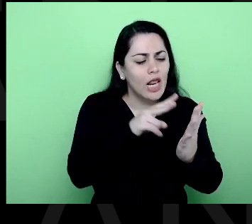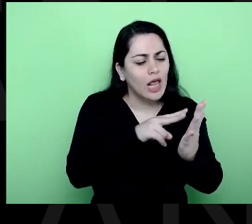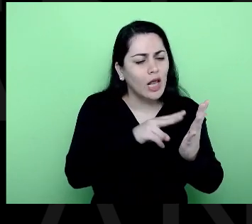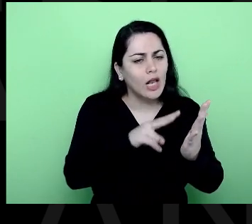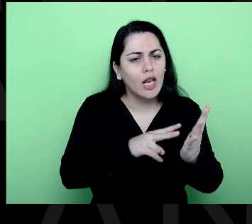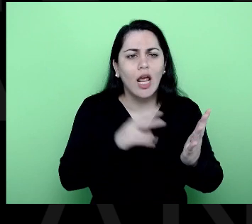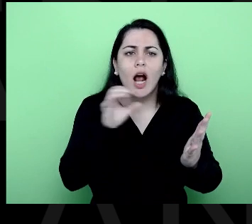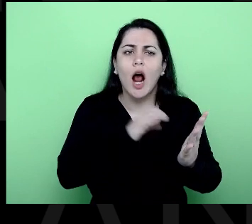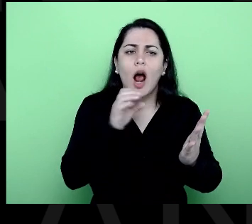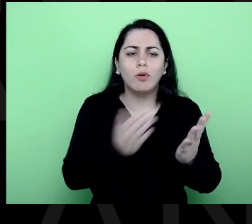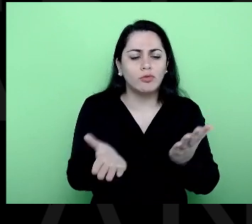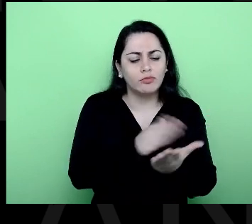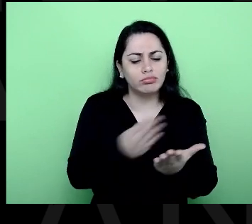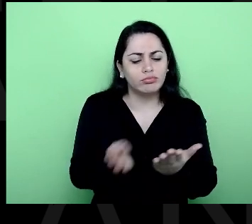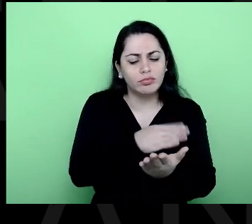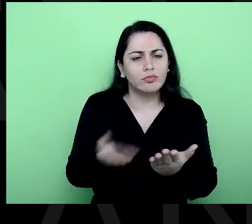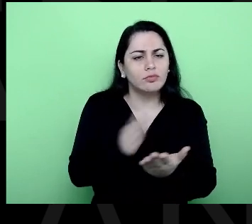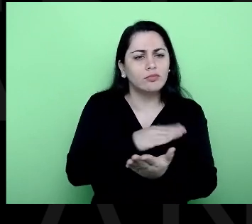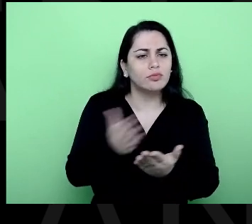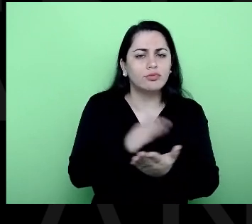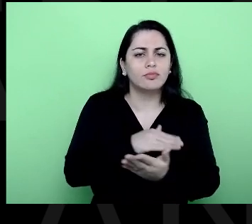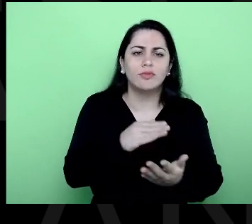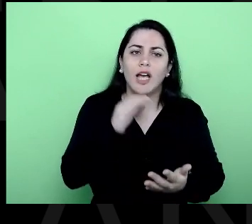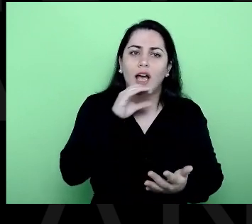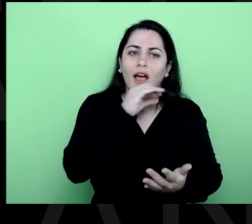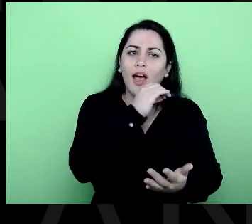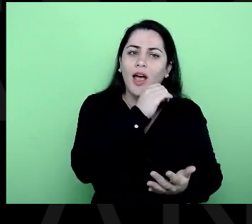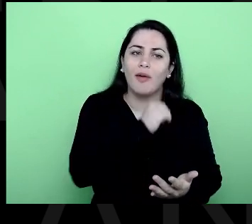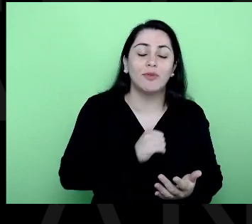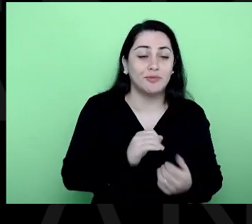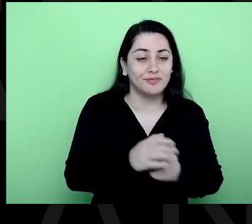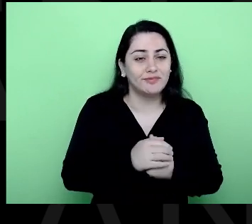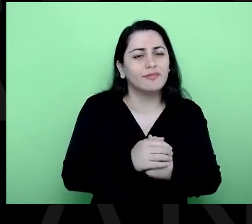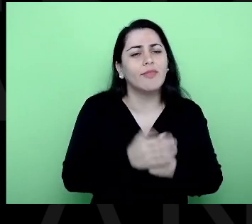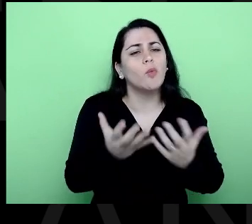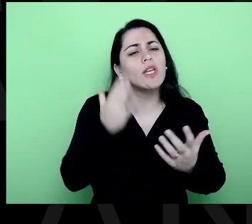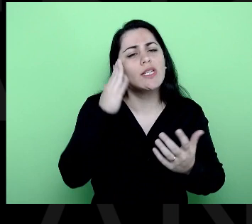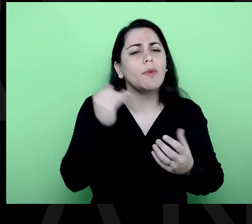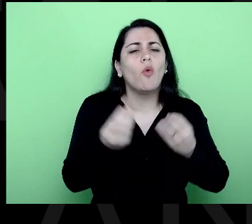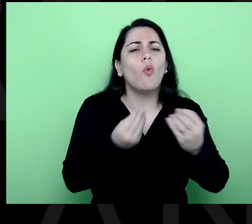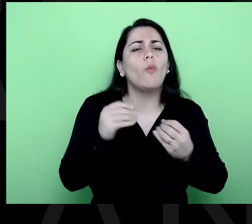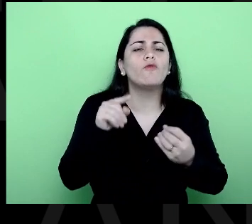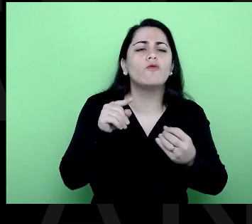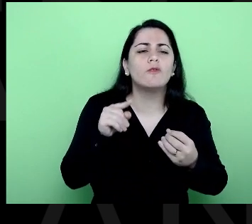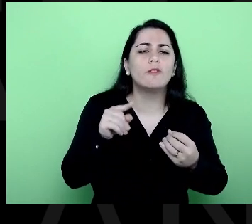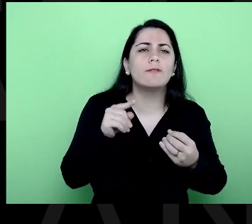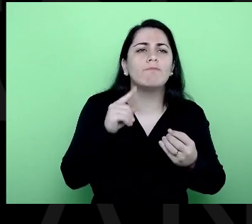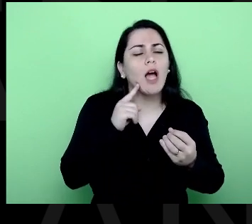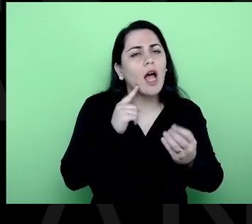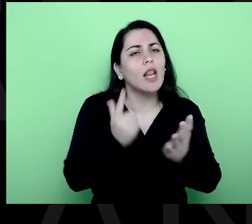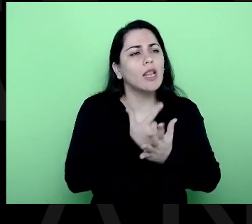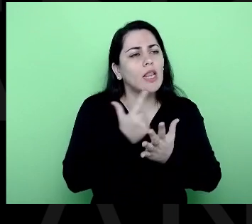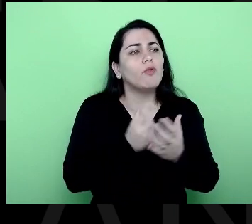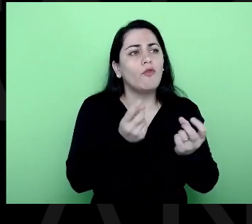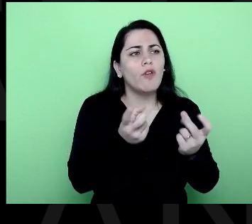beleza. E aí eu queria saber também, você, como é que você encarou, peraí, tem esse livro que vendeu